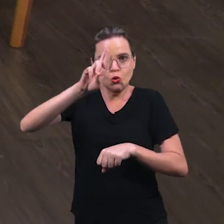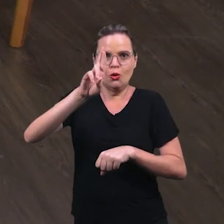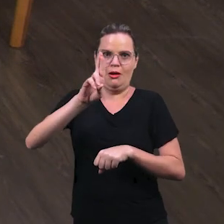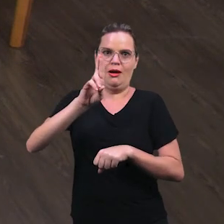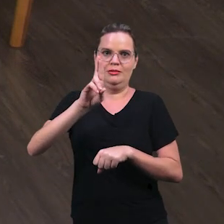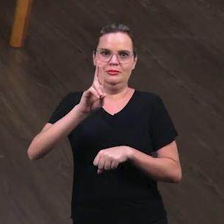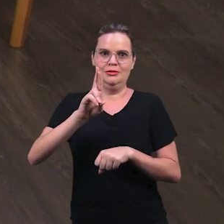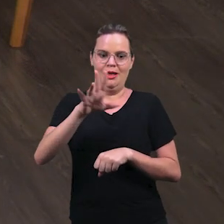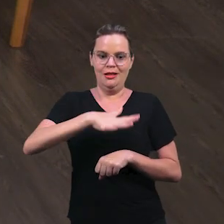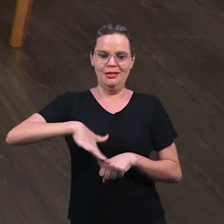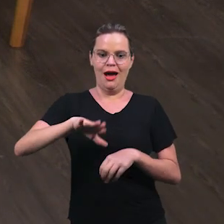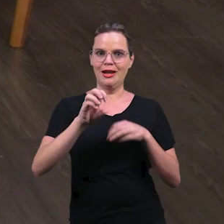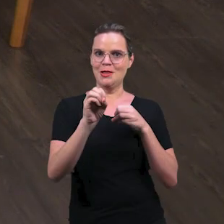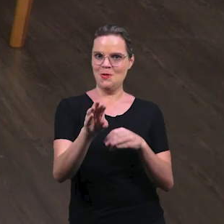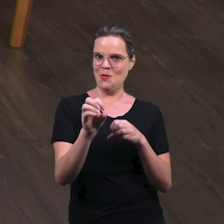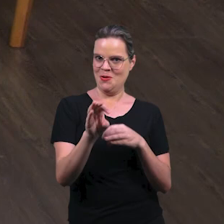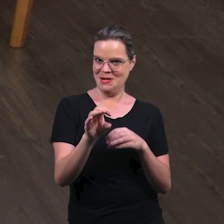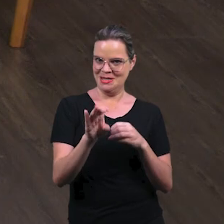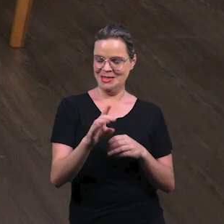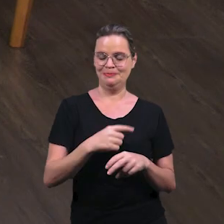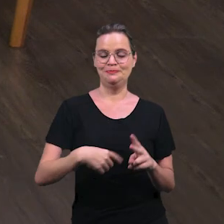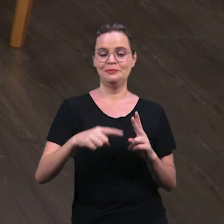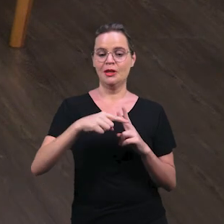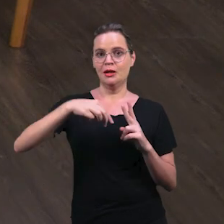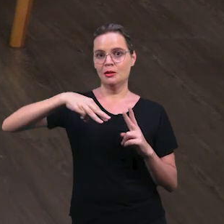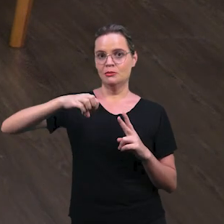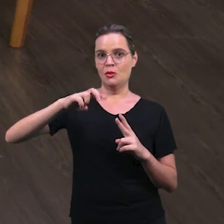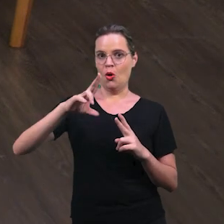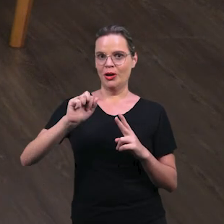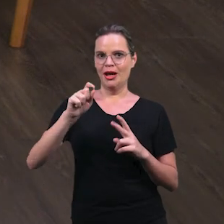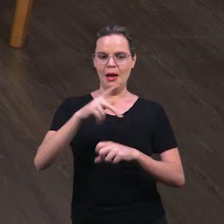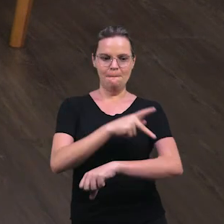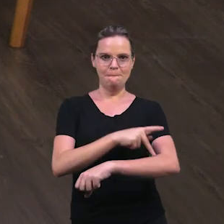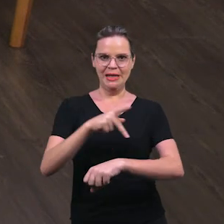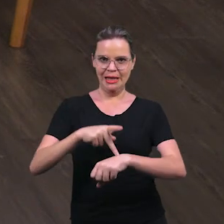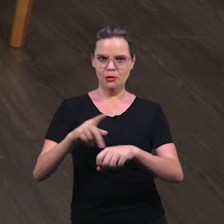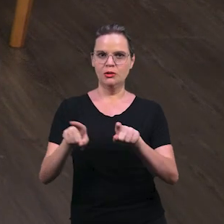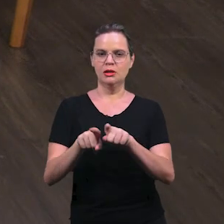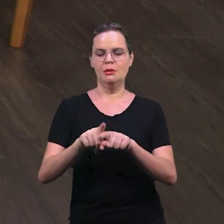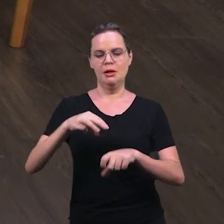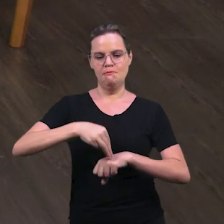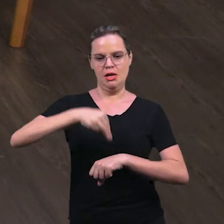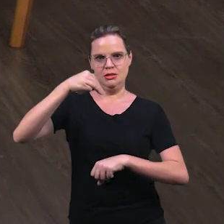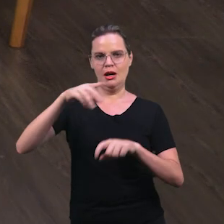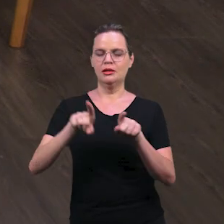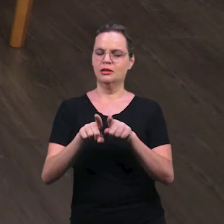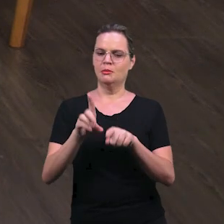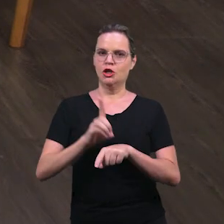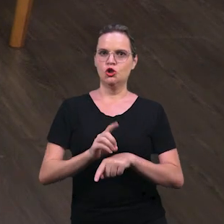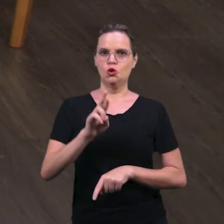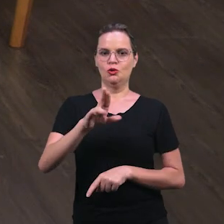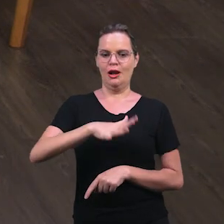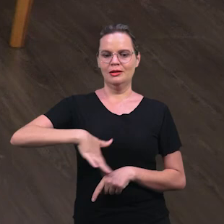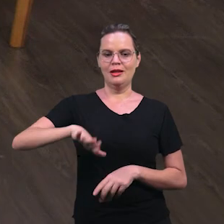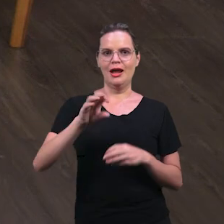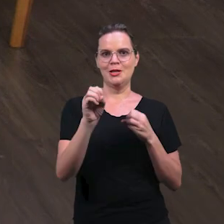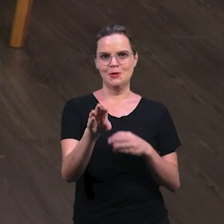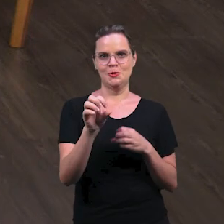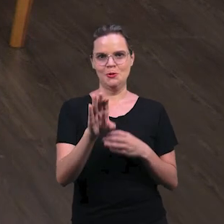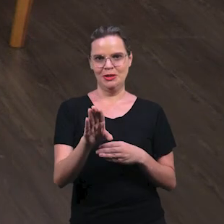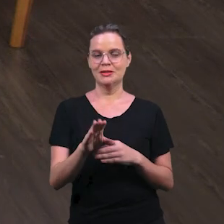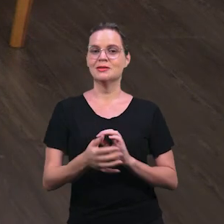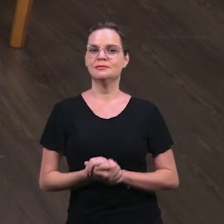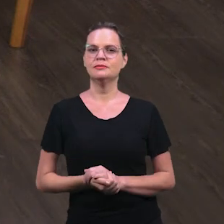em Educação. E a Mônica Médici, ela é pedagoga com mestrado e doutorado também em